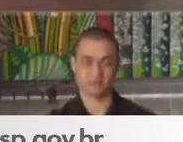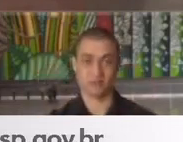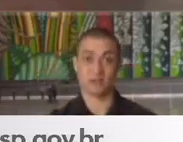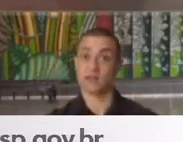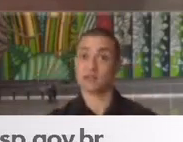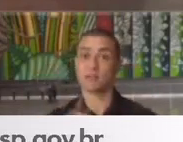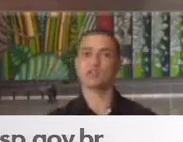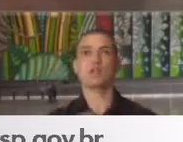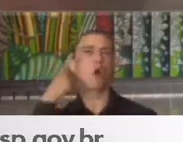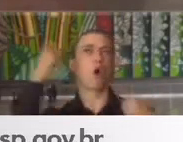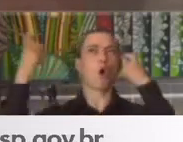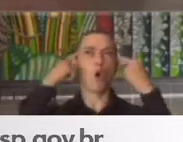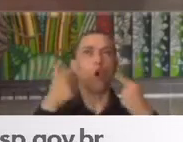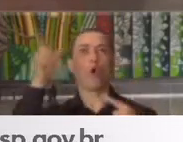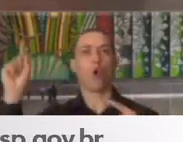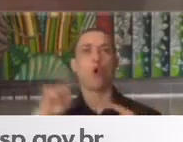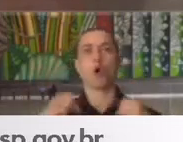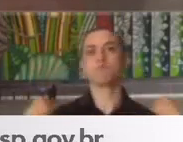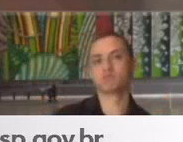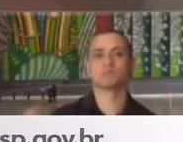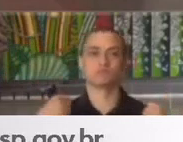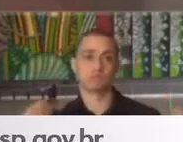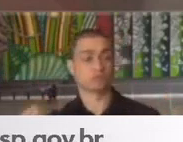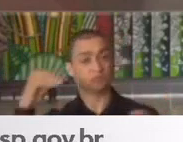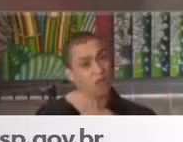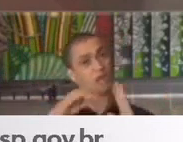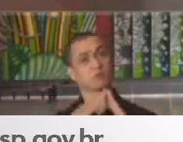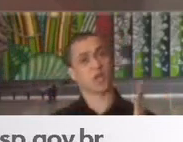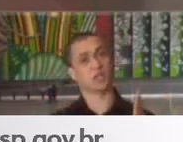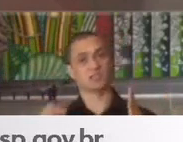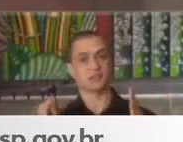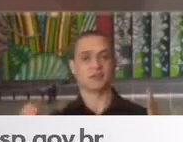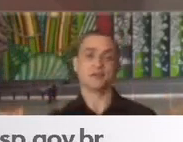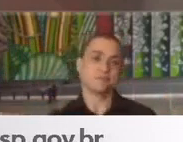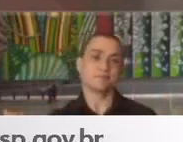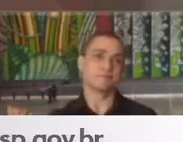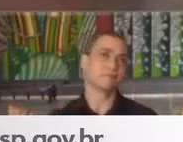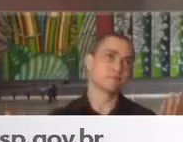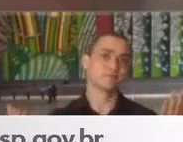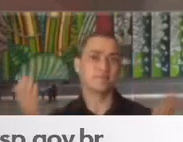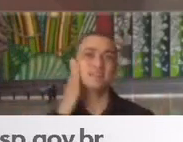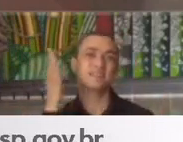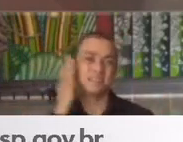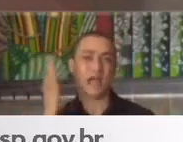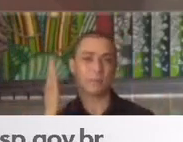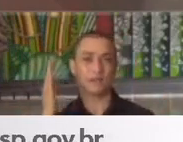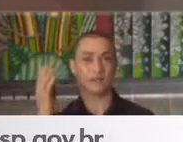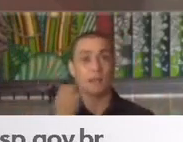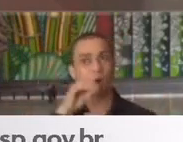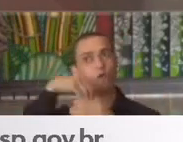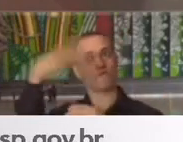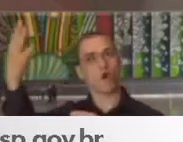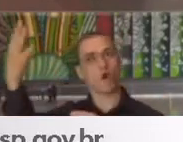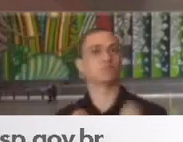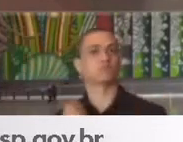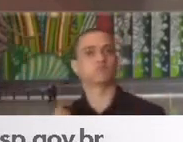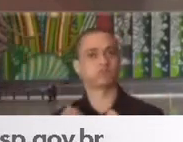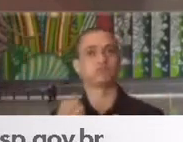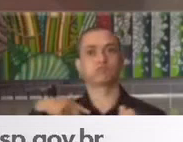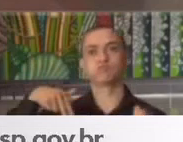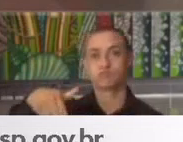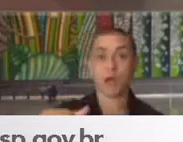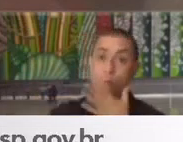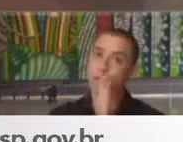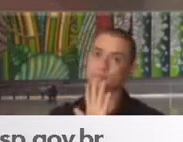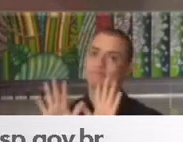mais criativas, diferenciadas, ainda que o exercício ao ar livre seja algo saudável, eu mesmo sempre fiz. Agora